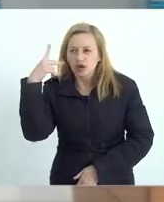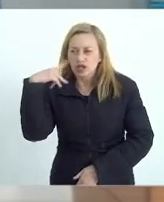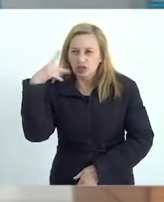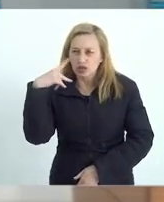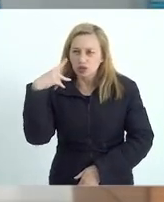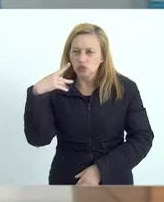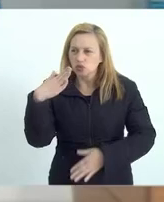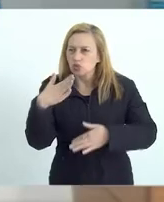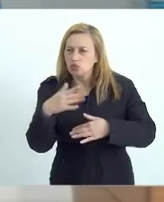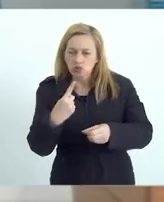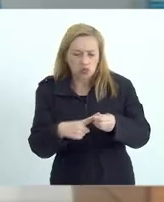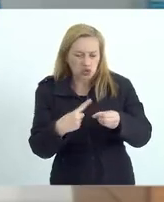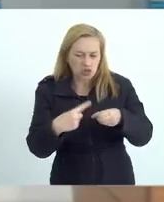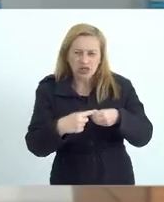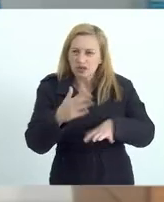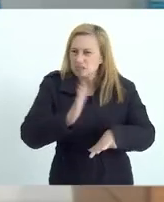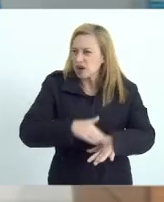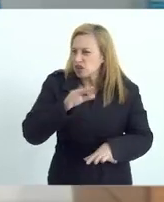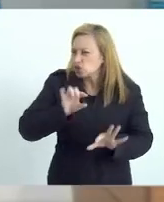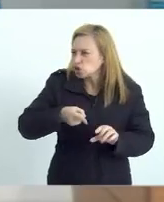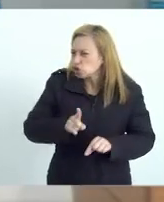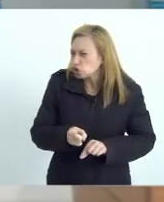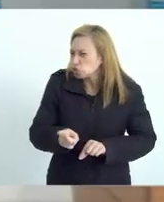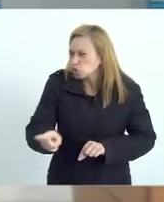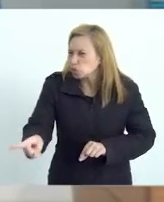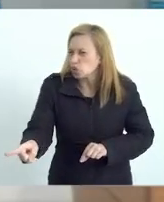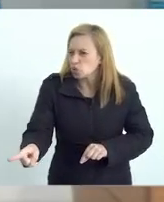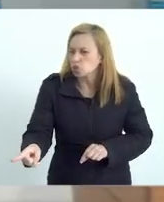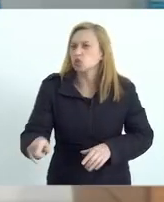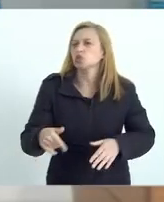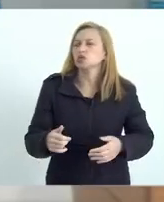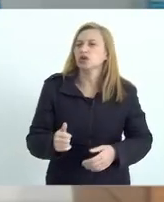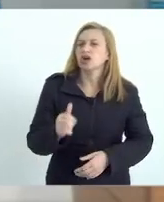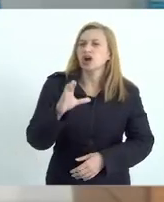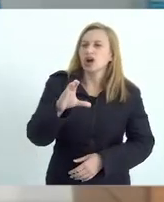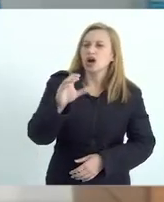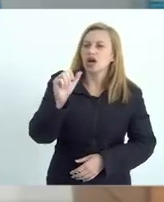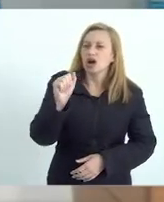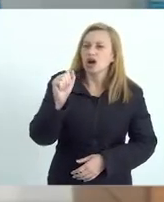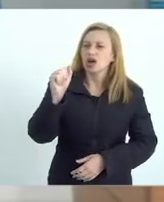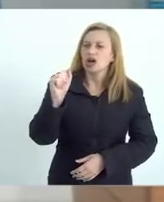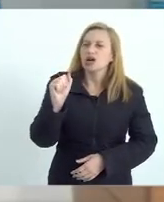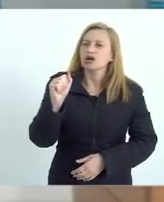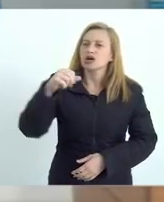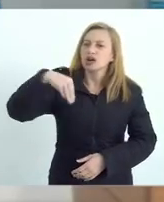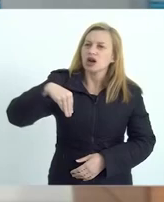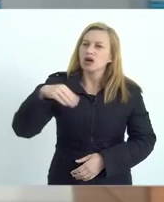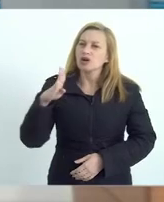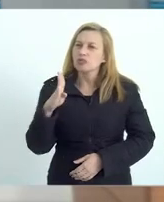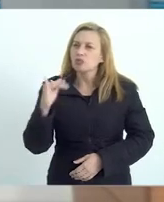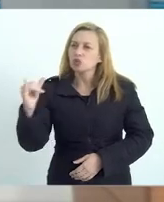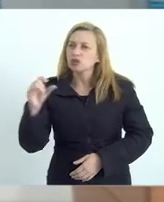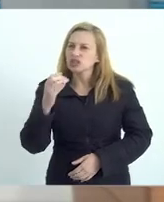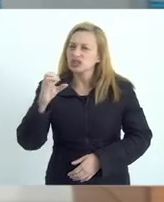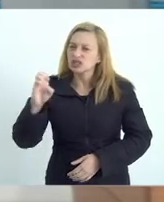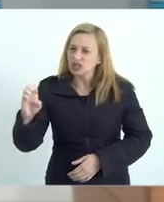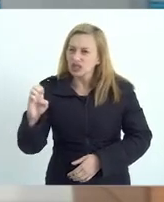que seja de um município mais distante na atividade Italva Cambuci Itaperuna